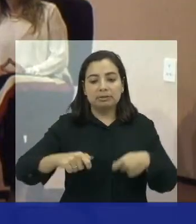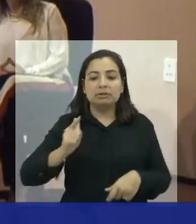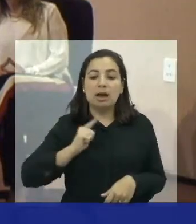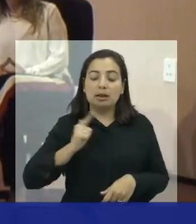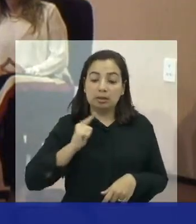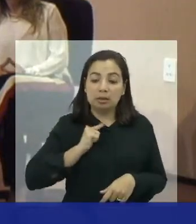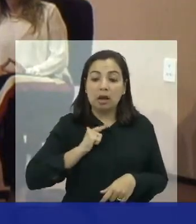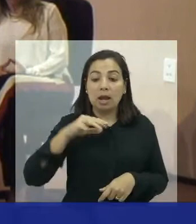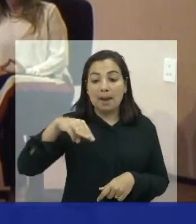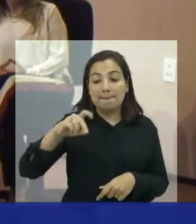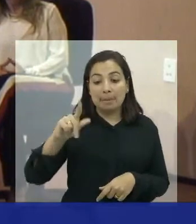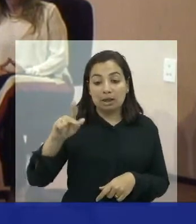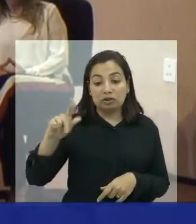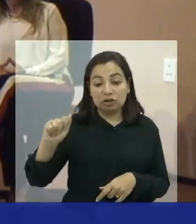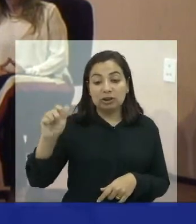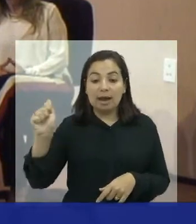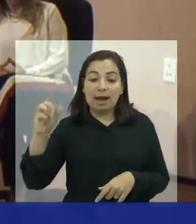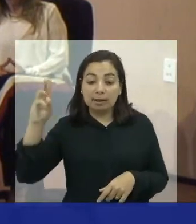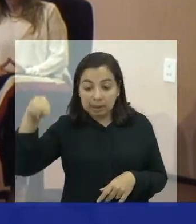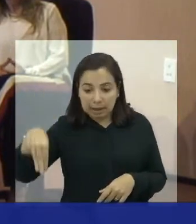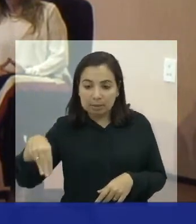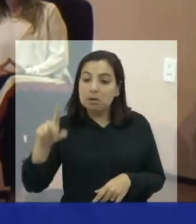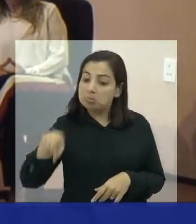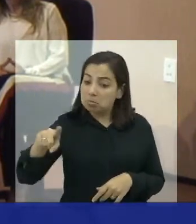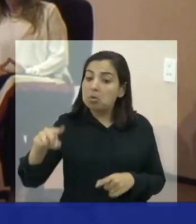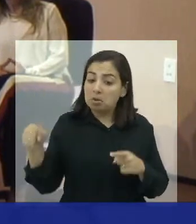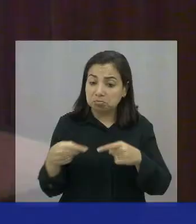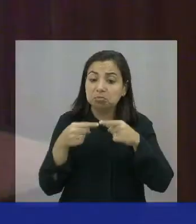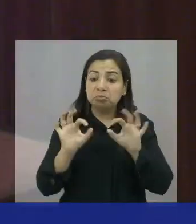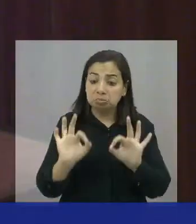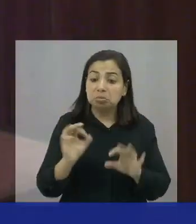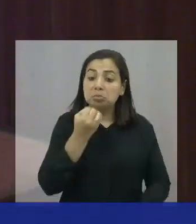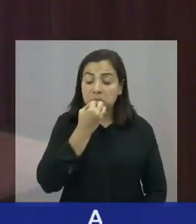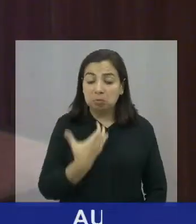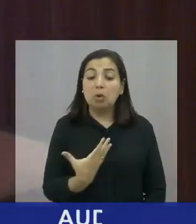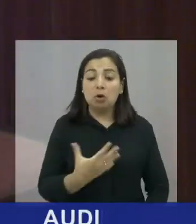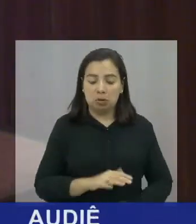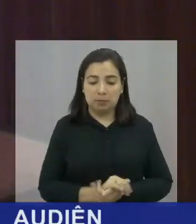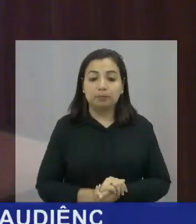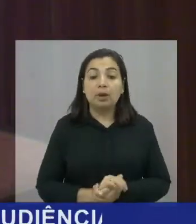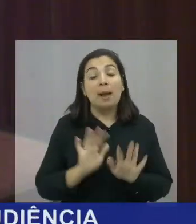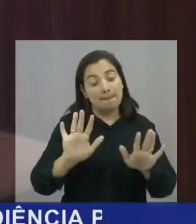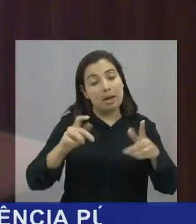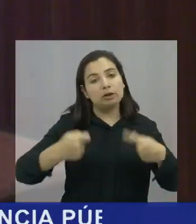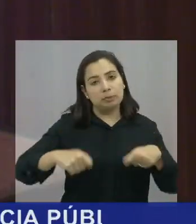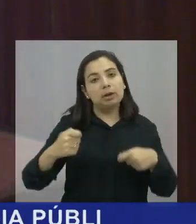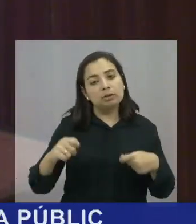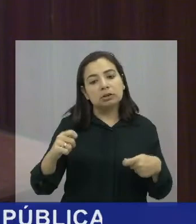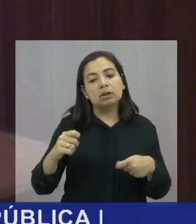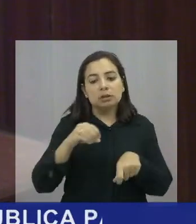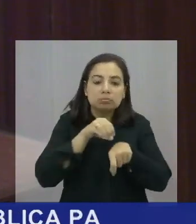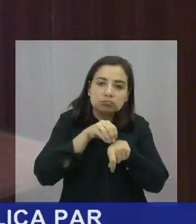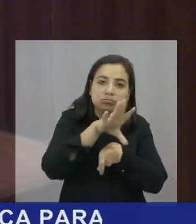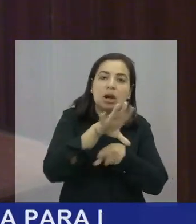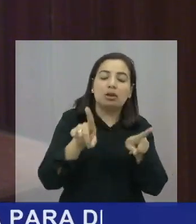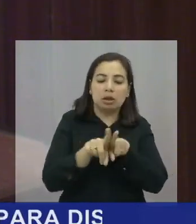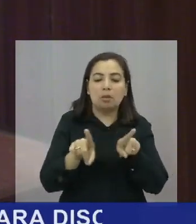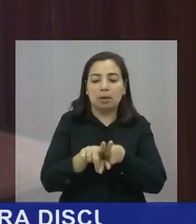Eu achei mais eficaz, mas temos que tecer algumas considerações.